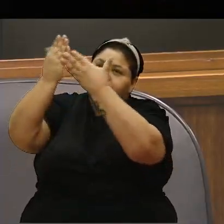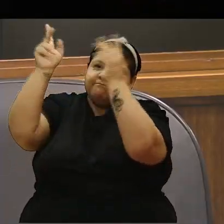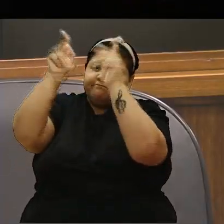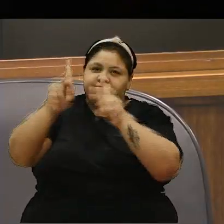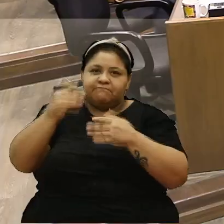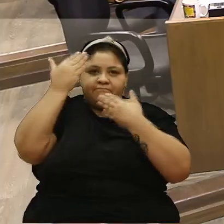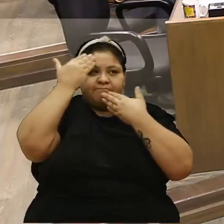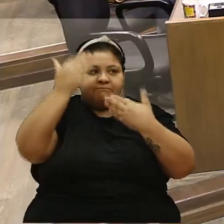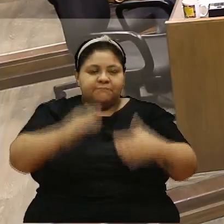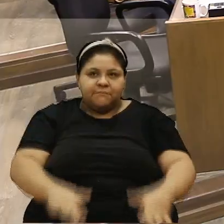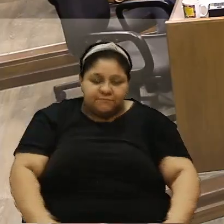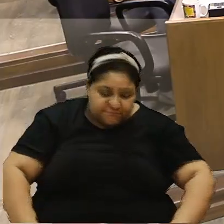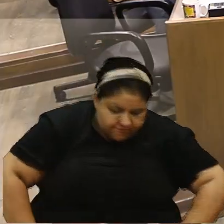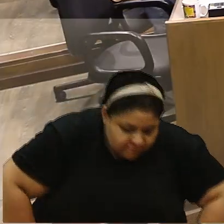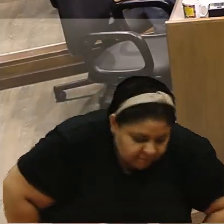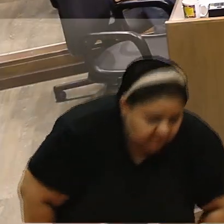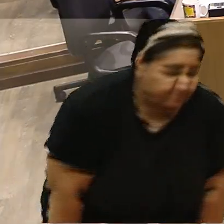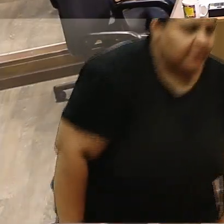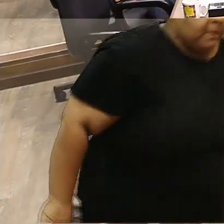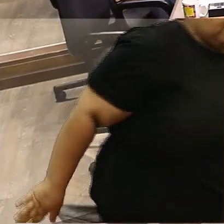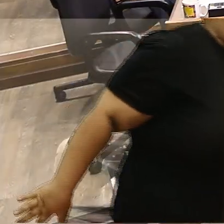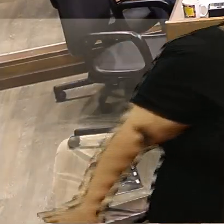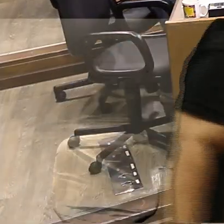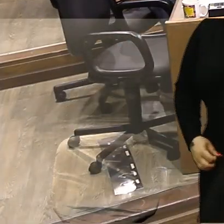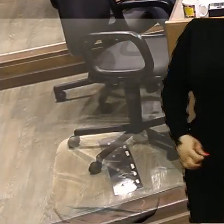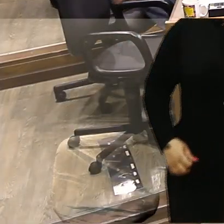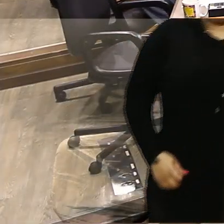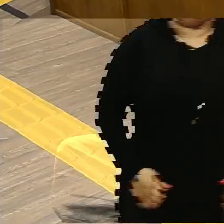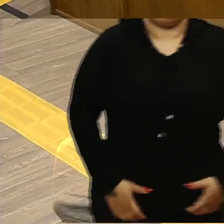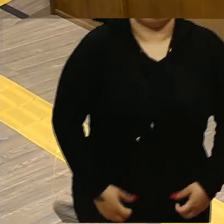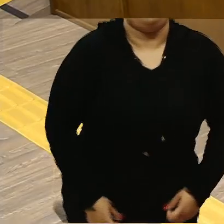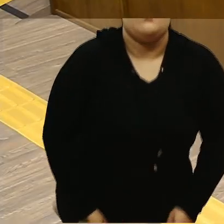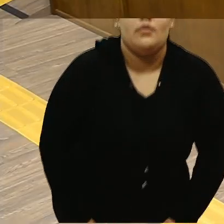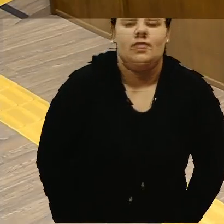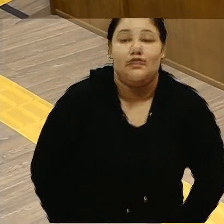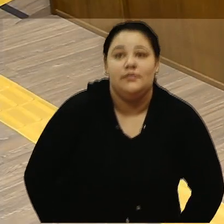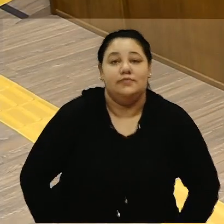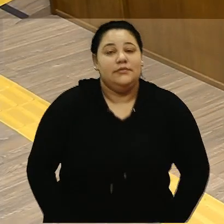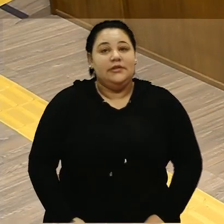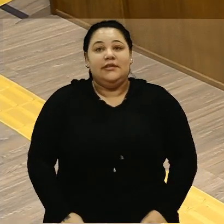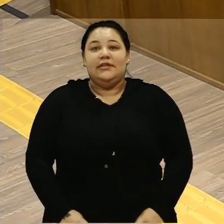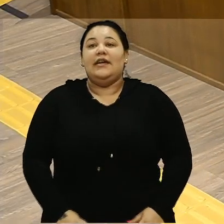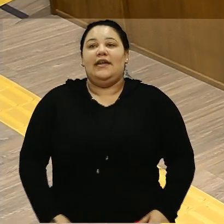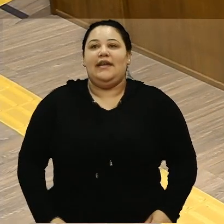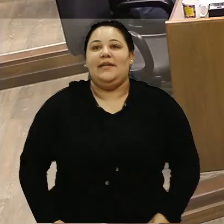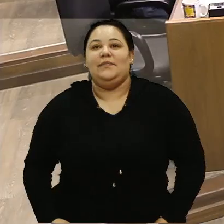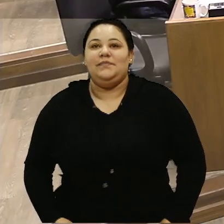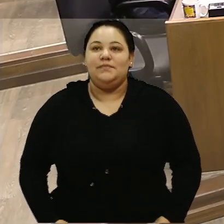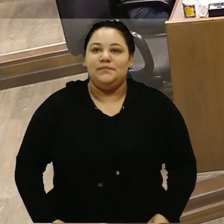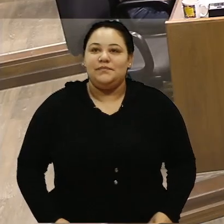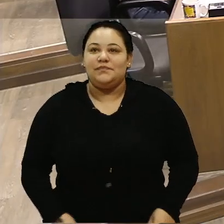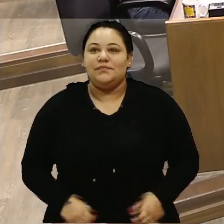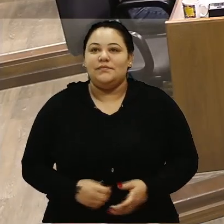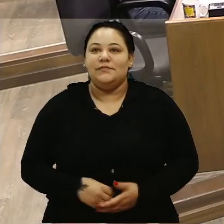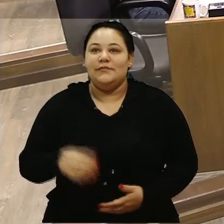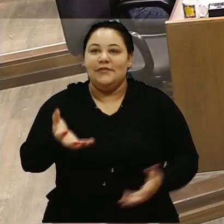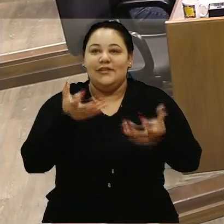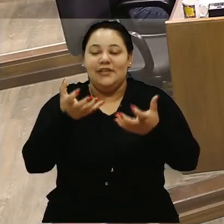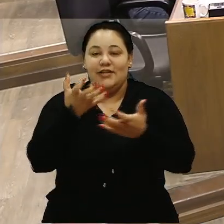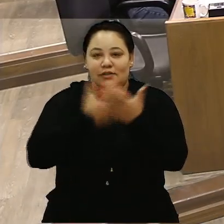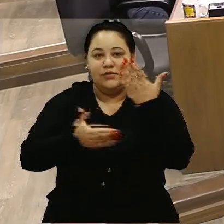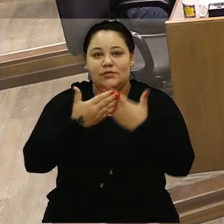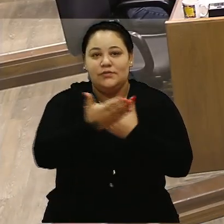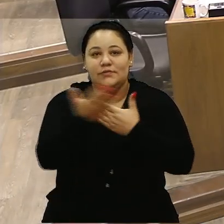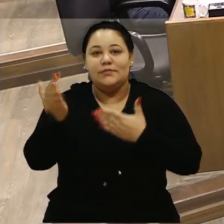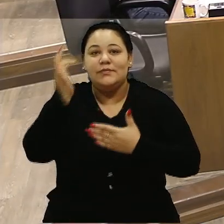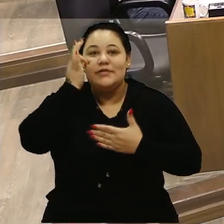Muito obrigada. Vereador Cristiano Becker, com a palavra. Peço a palavra, senhor presidente. Bom dia, senhor presidente, nobres colegas vereadores, a quem está aqui no nosso